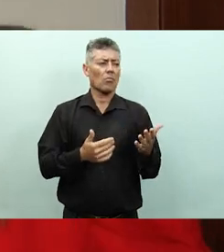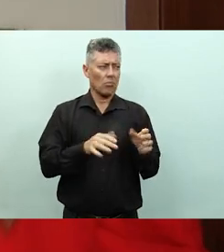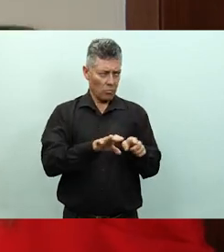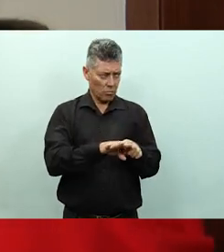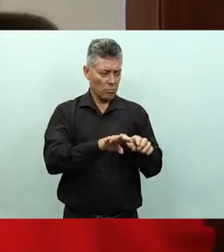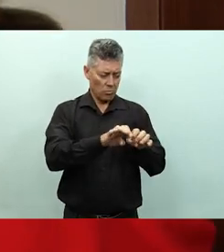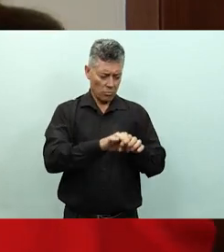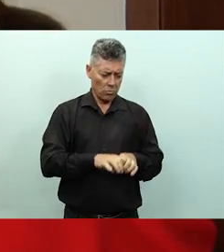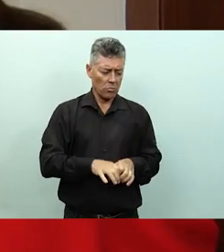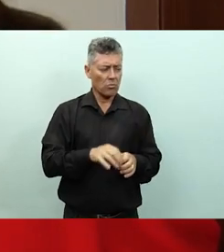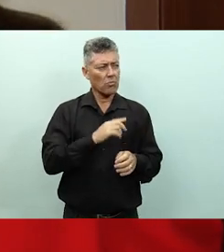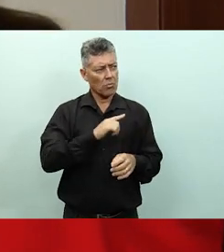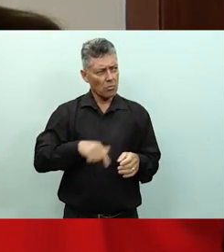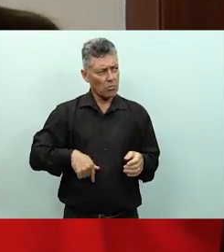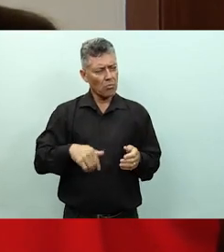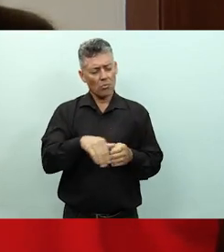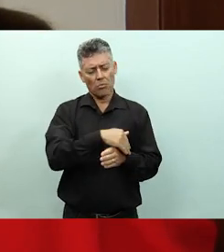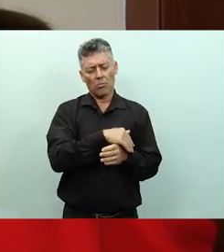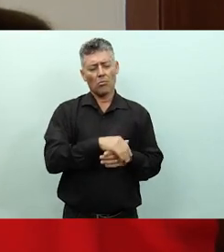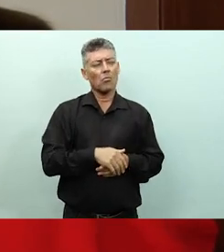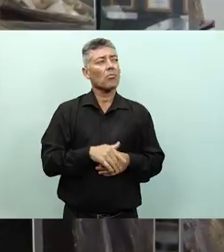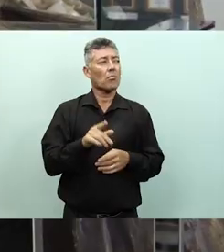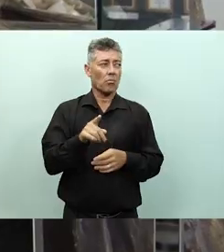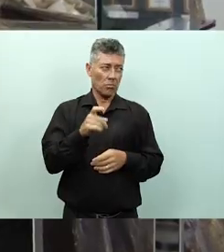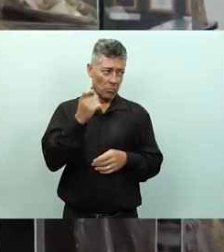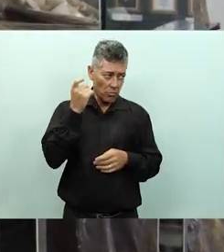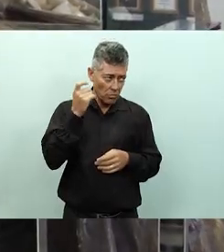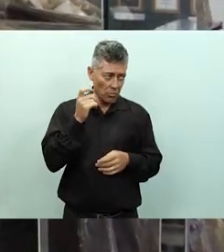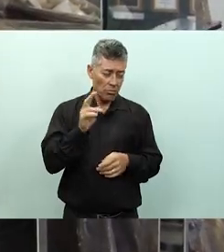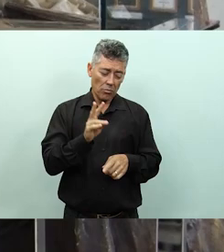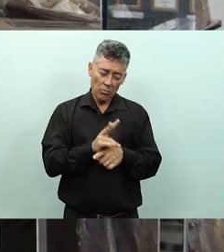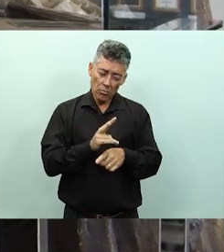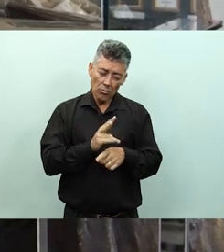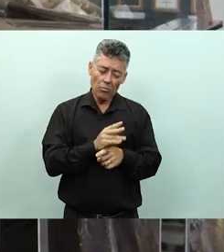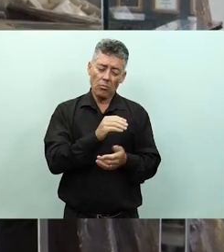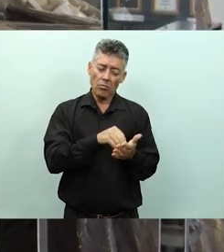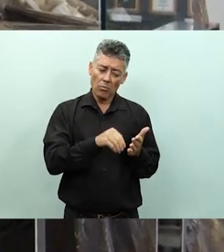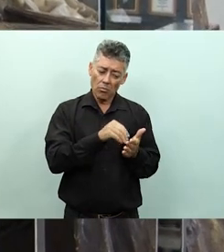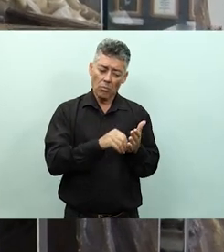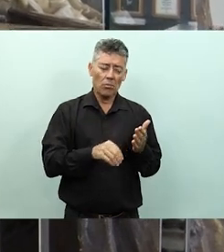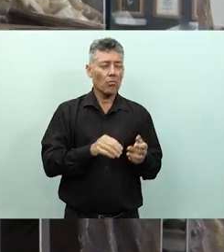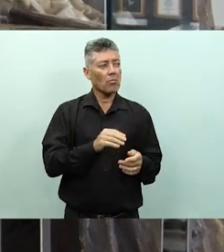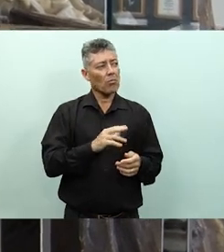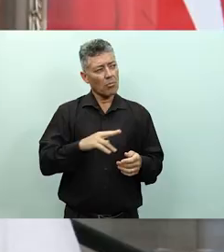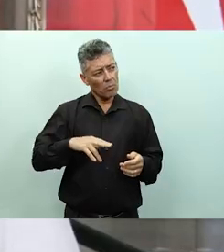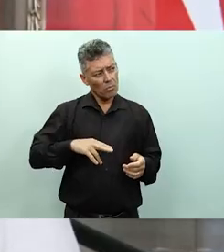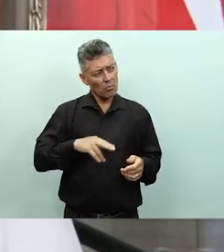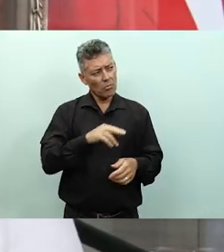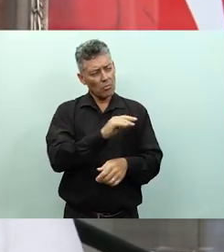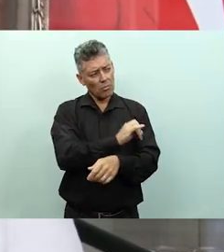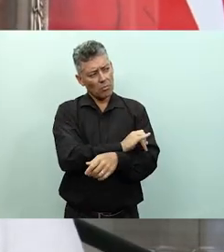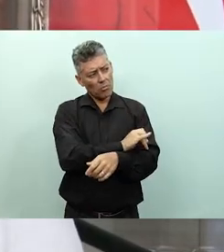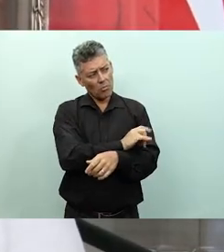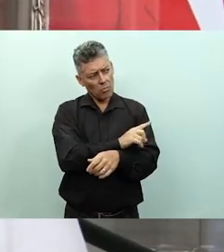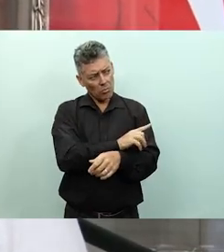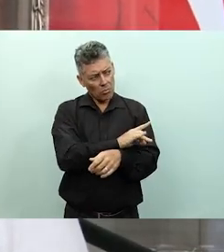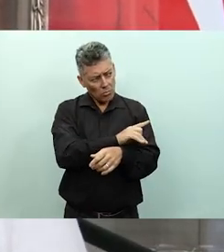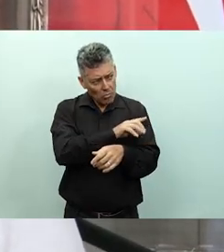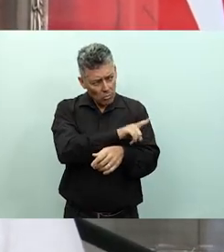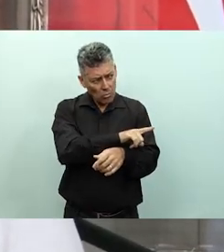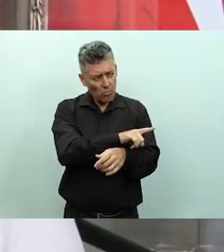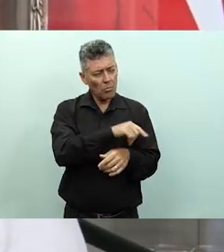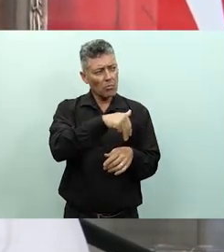na área da infraestrutura também, governadora das estradas. A ex-assessora parlamentar e secretária particular, Isabel